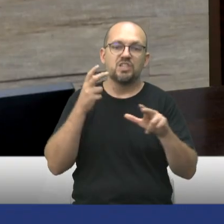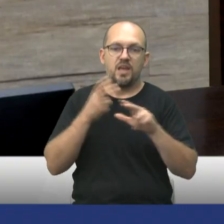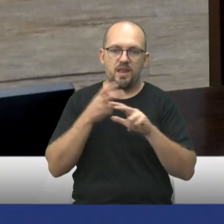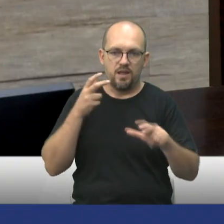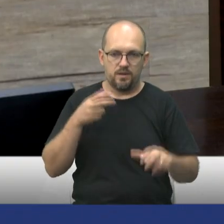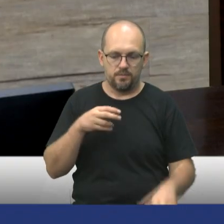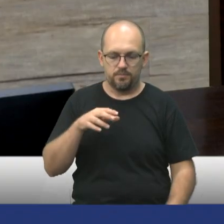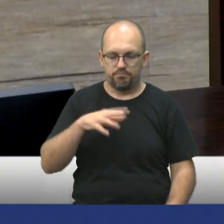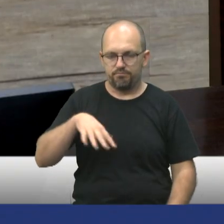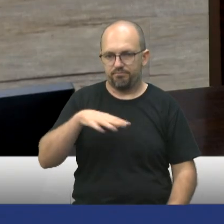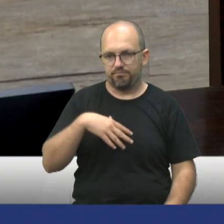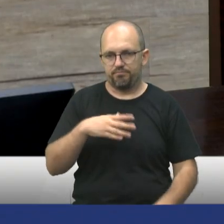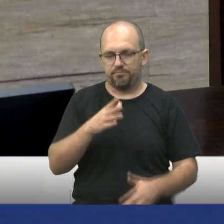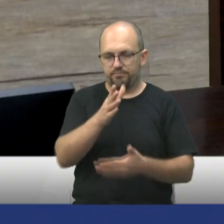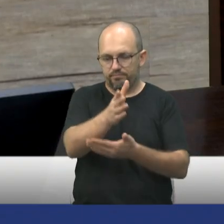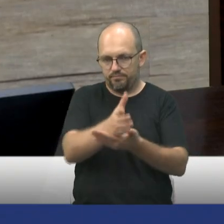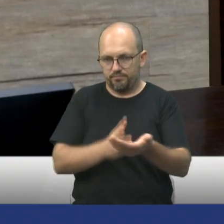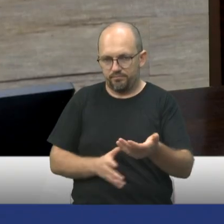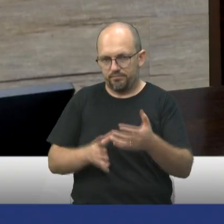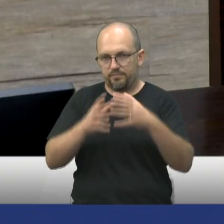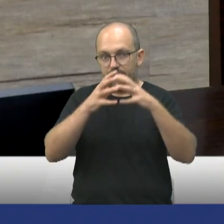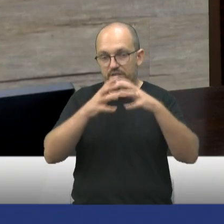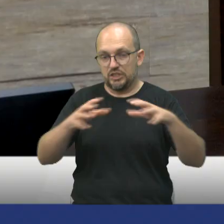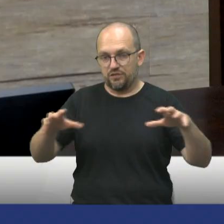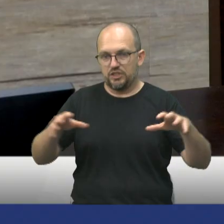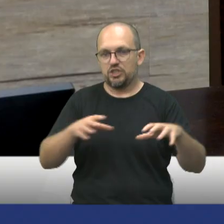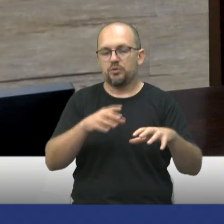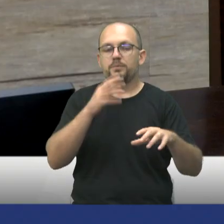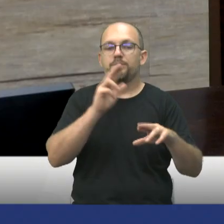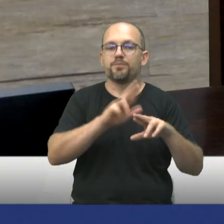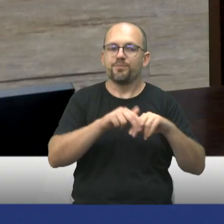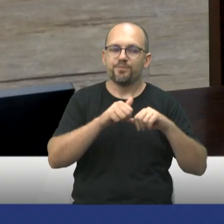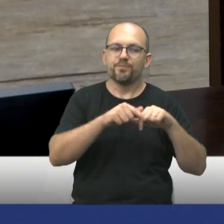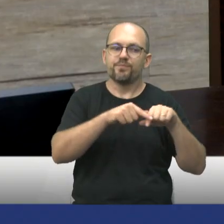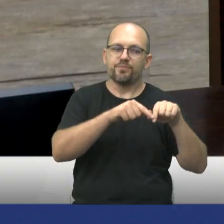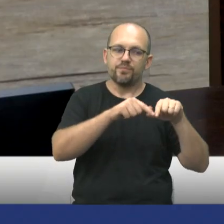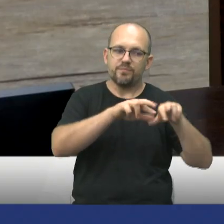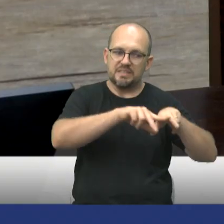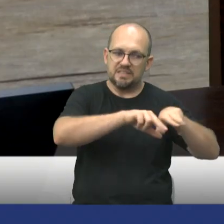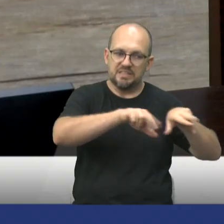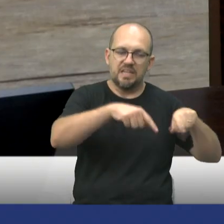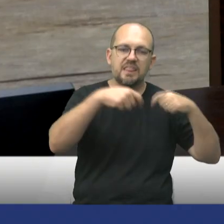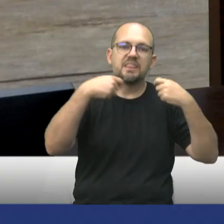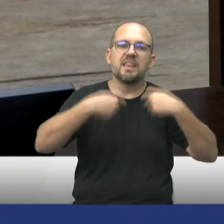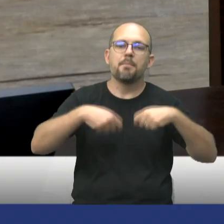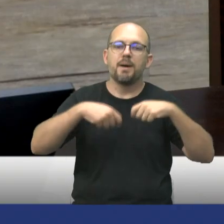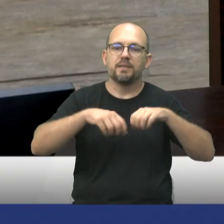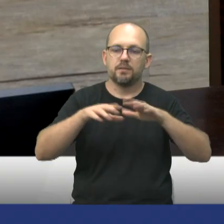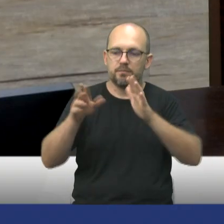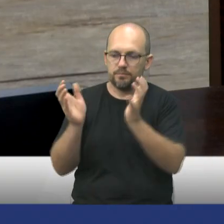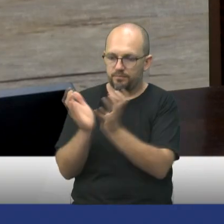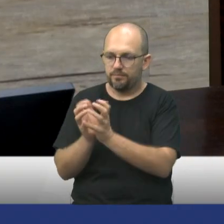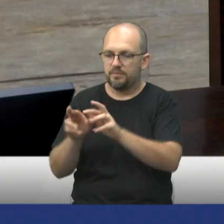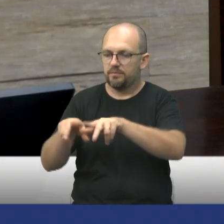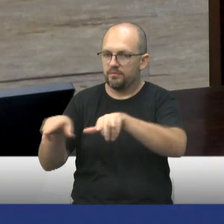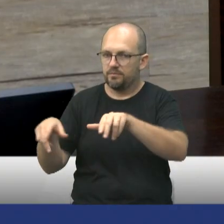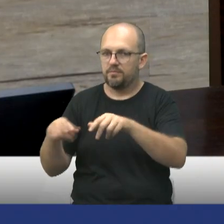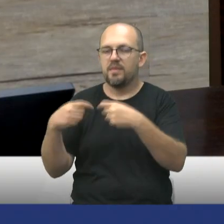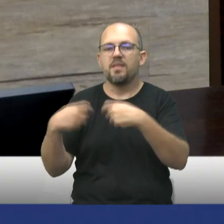está sendo, né, dividido para poder atender as inúmeras demandas que estão chegando. Aqui